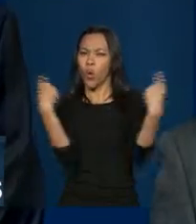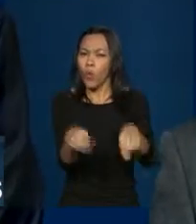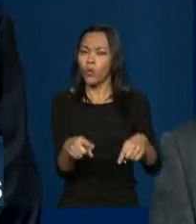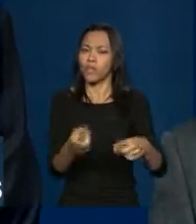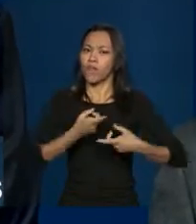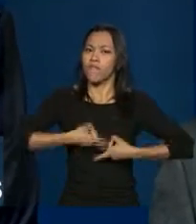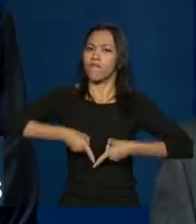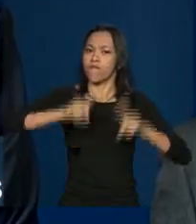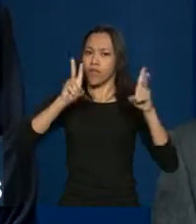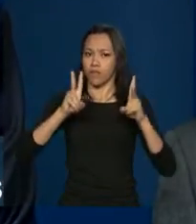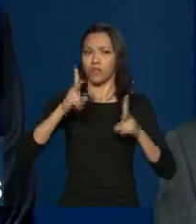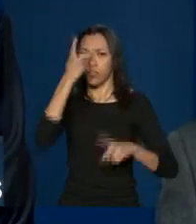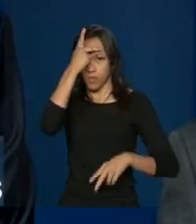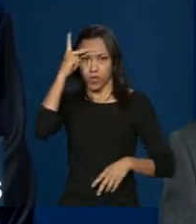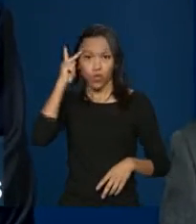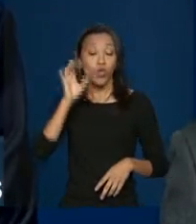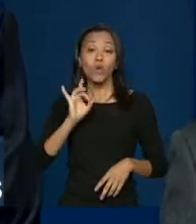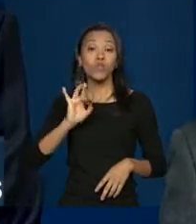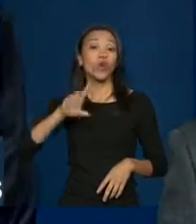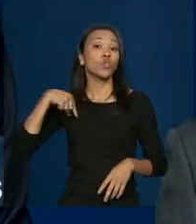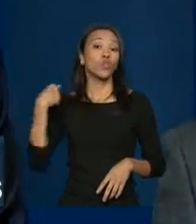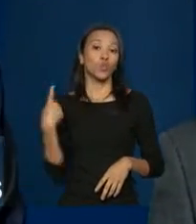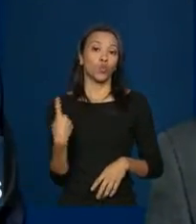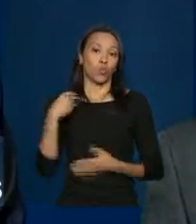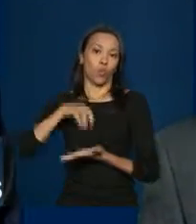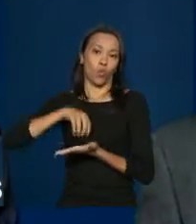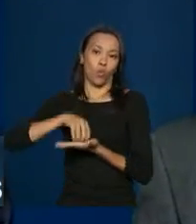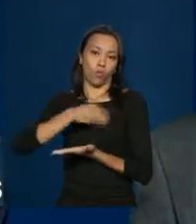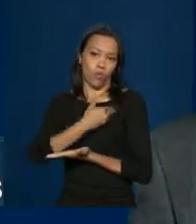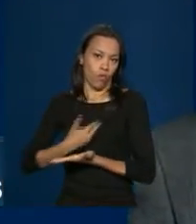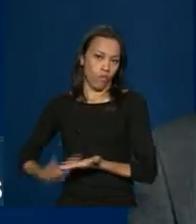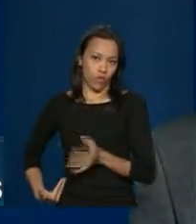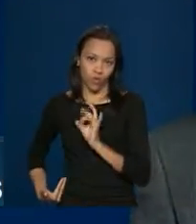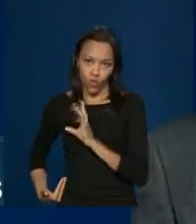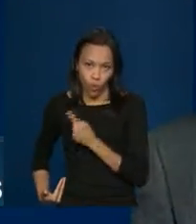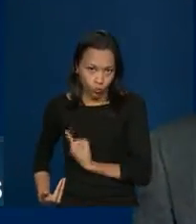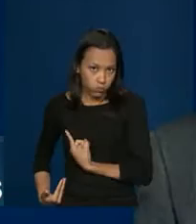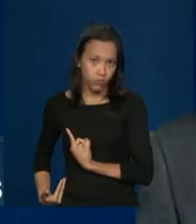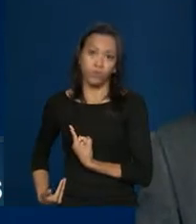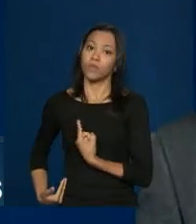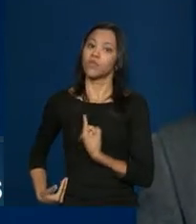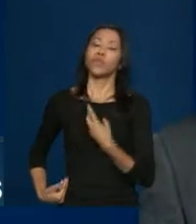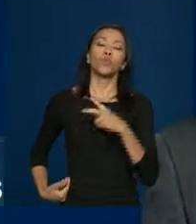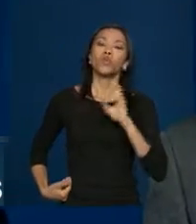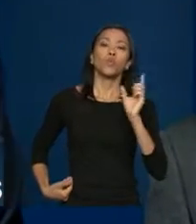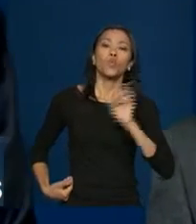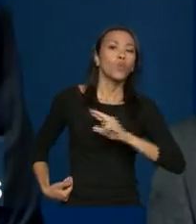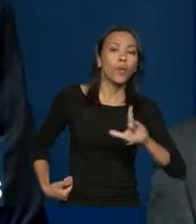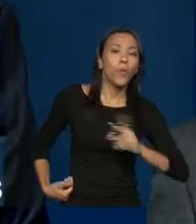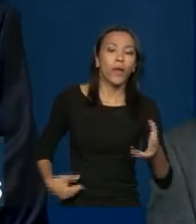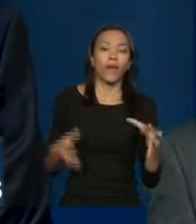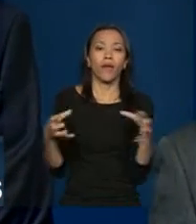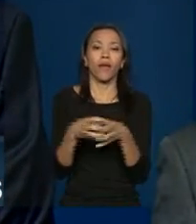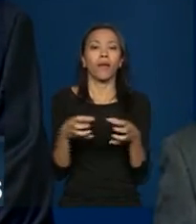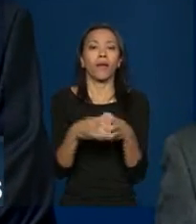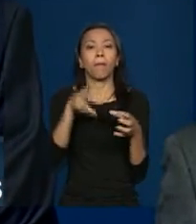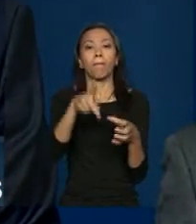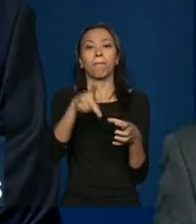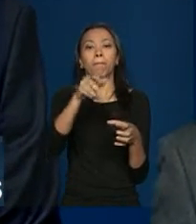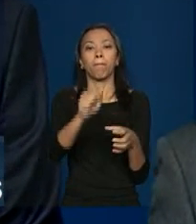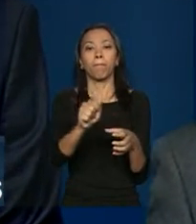é, não é de um órgão só, não é de um governo só, não é partidário, não é